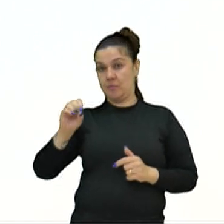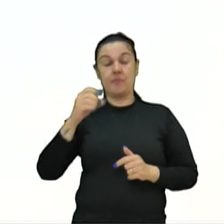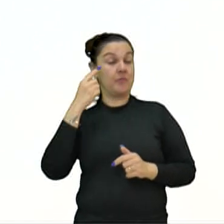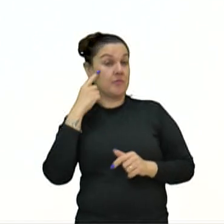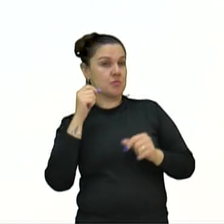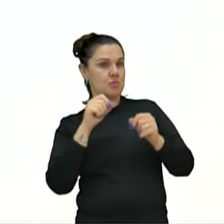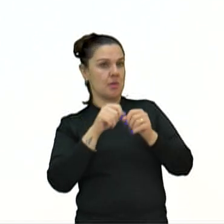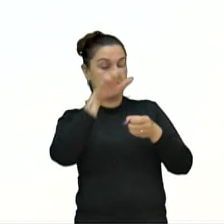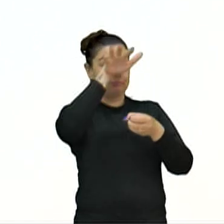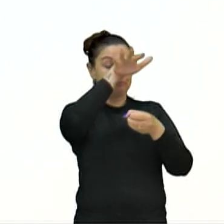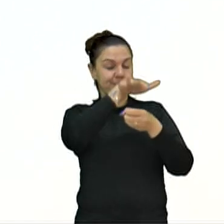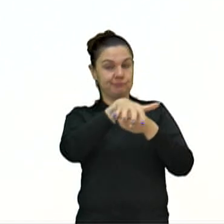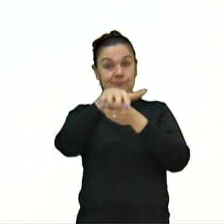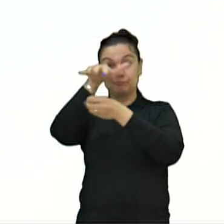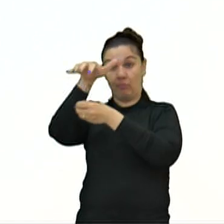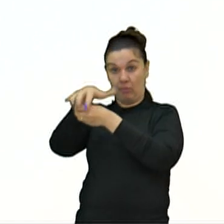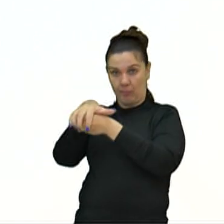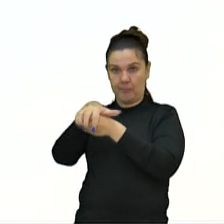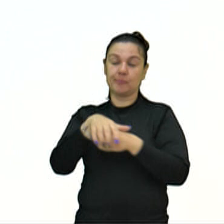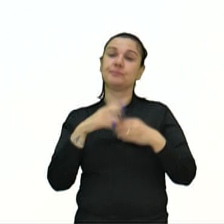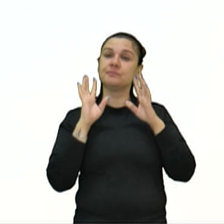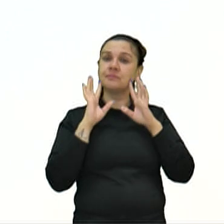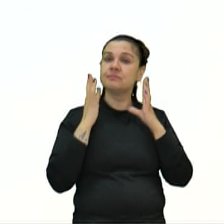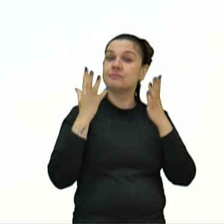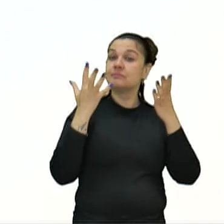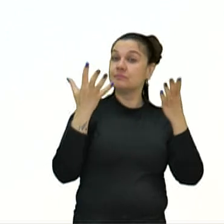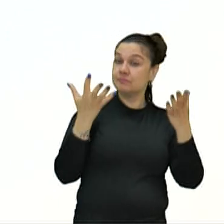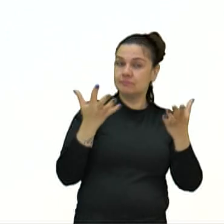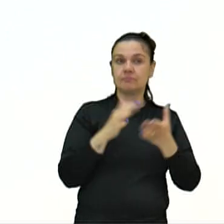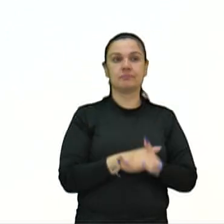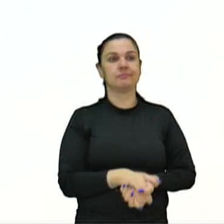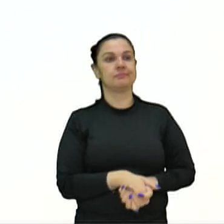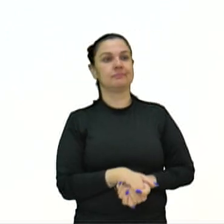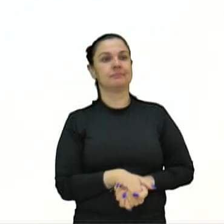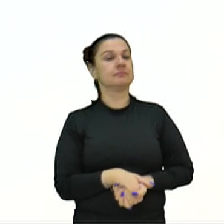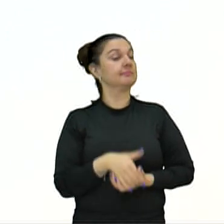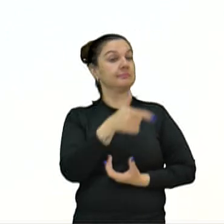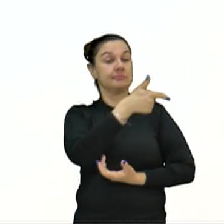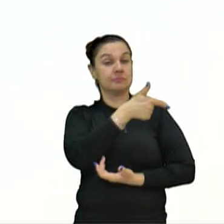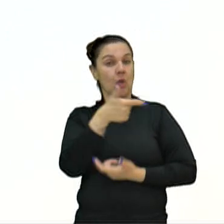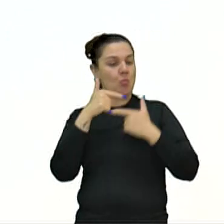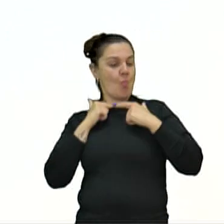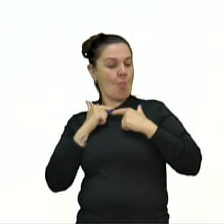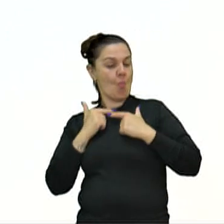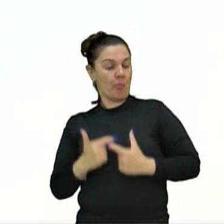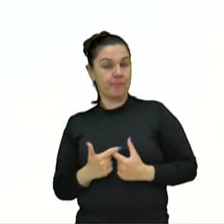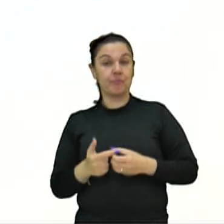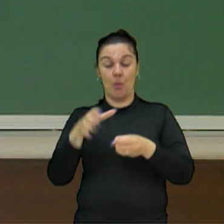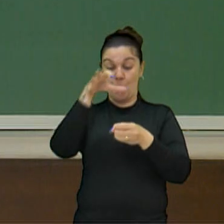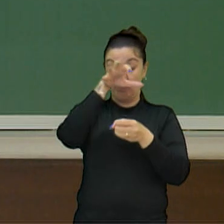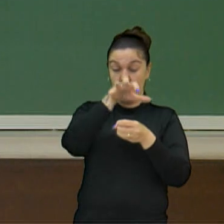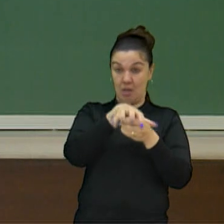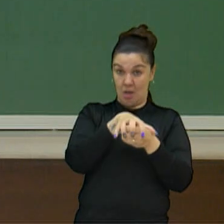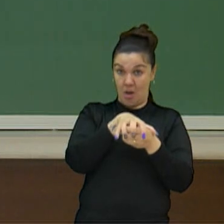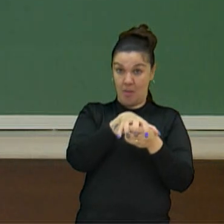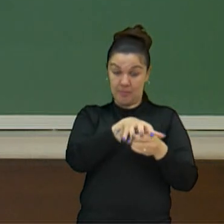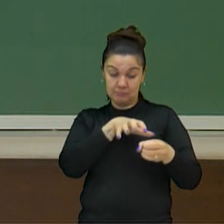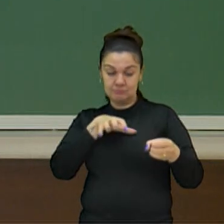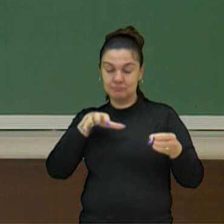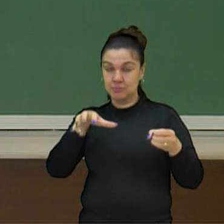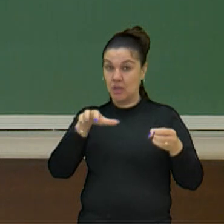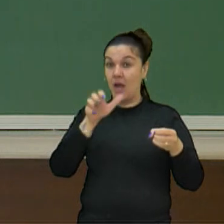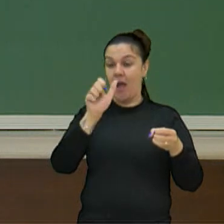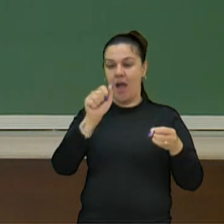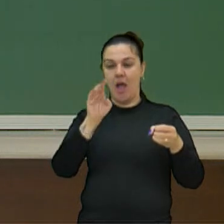só que ele colocou uma tampa. E o que aconteceu? Não apareceu nada. Então, a abiogênese